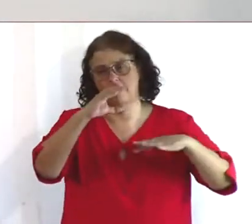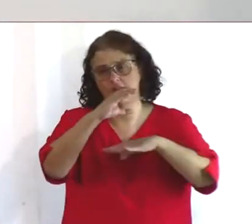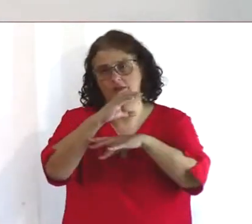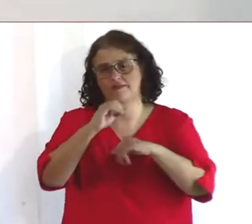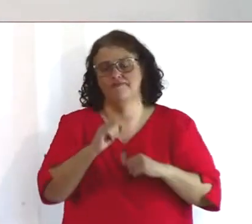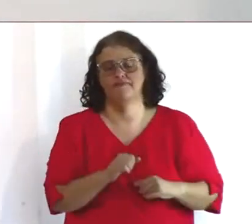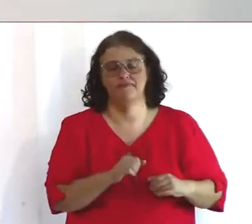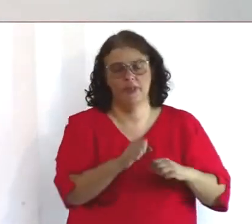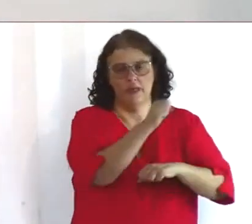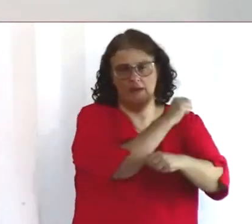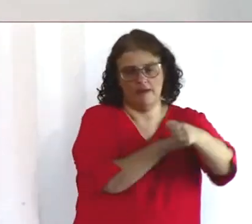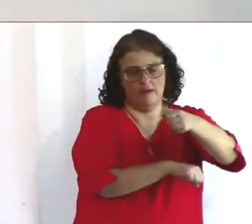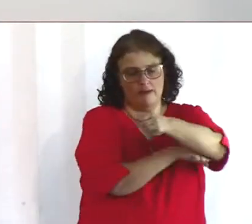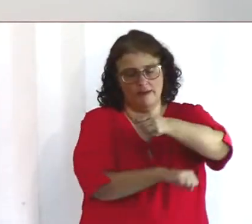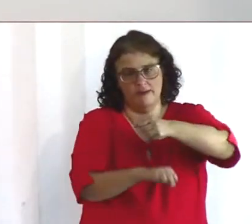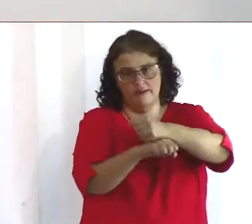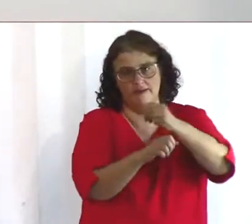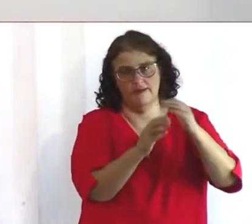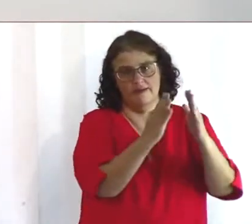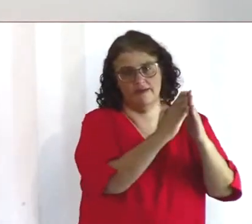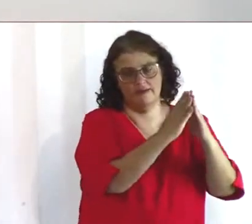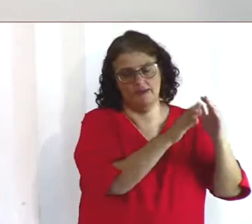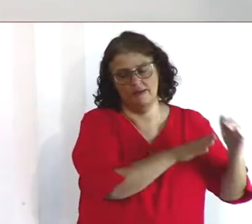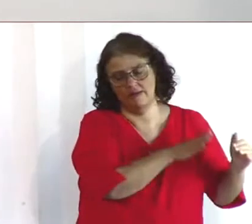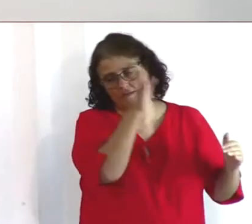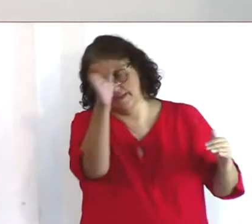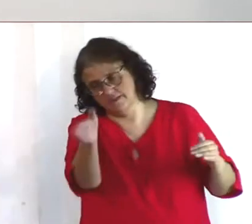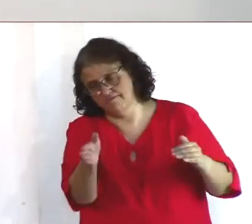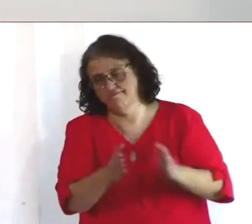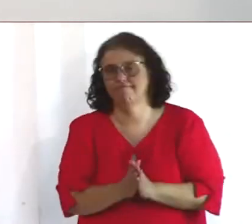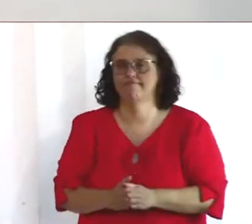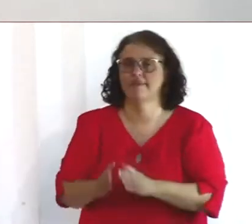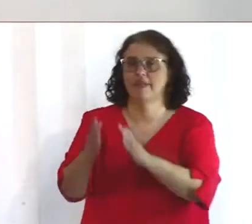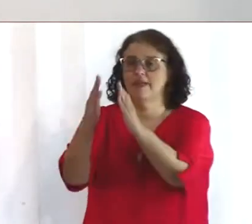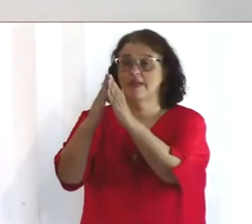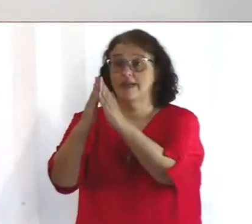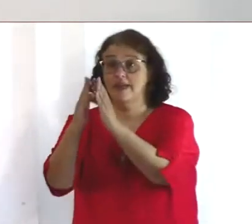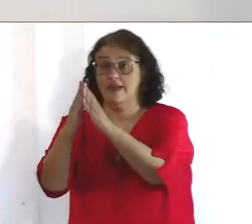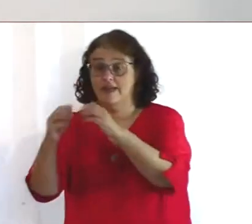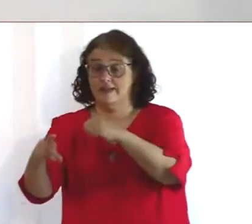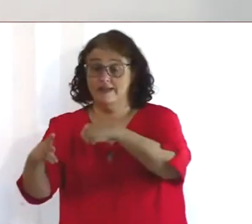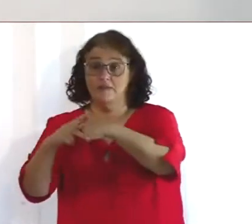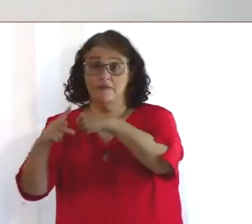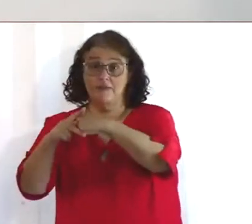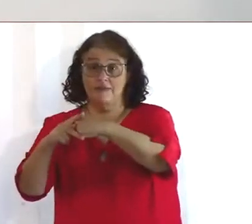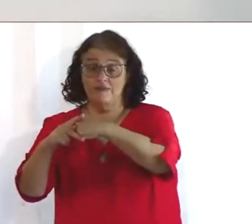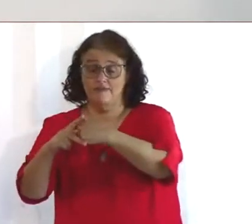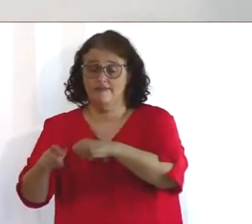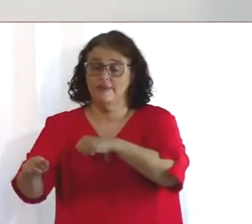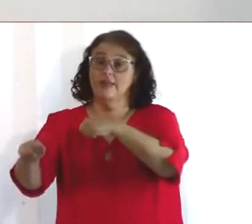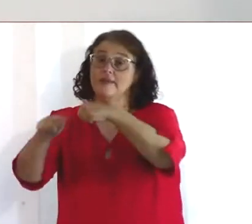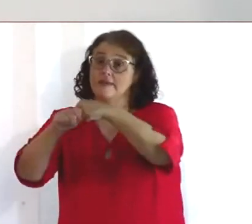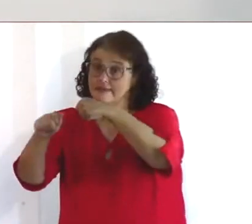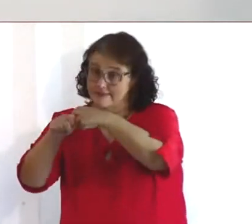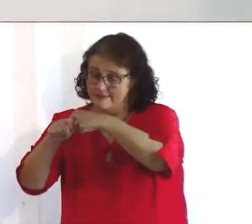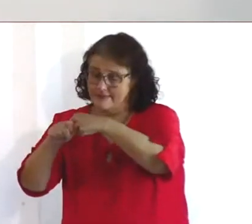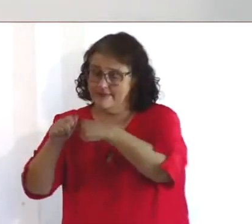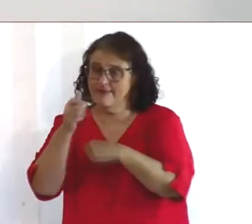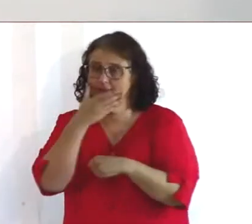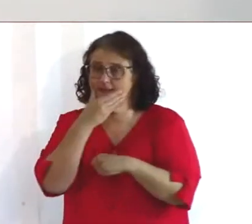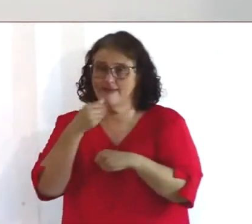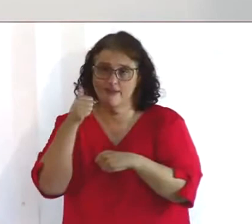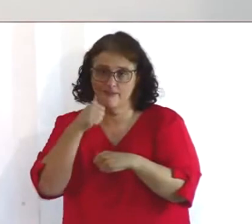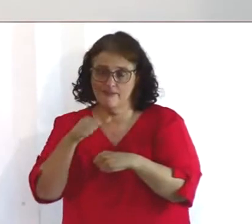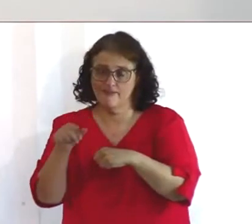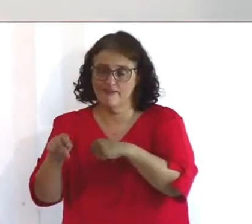da sinagoga e eles vão para a casa de Simão, um dos discípulos, e de André, o seu irmão.